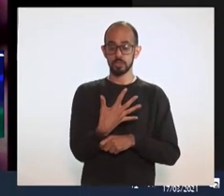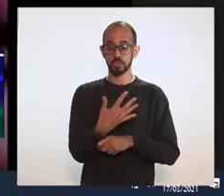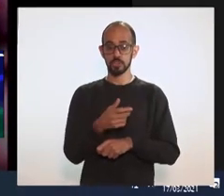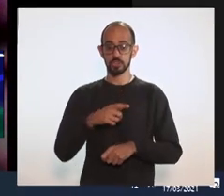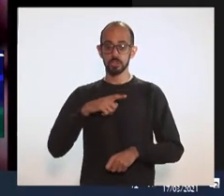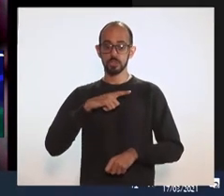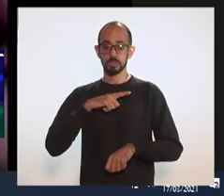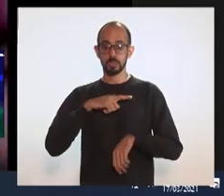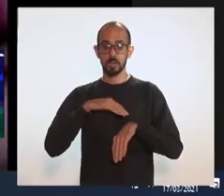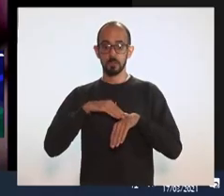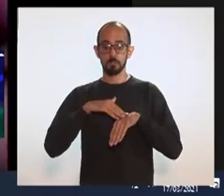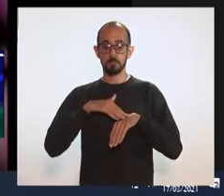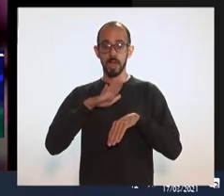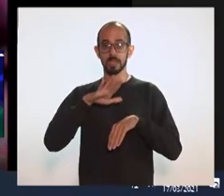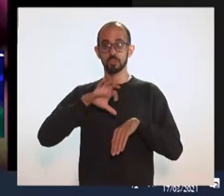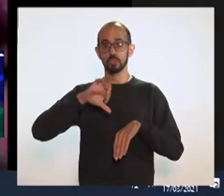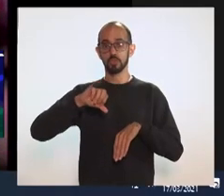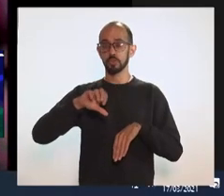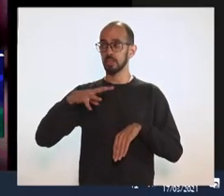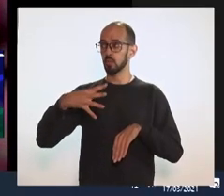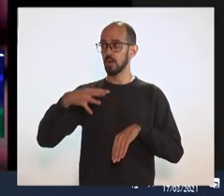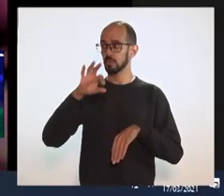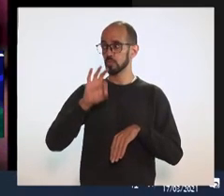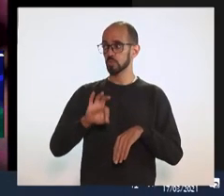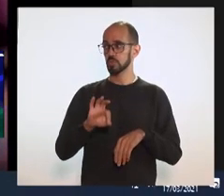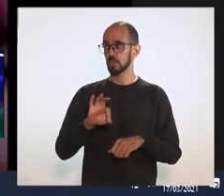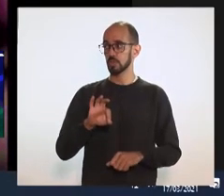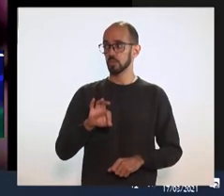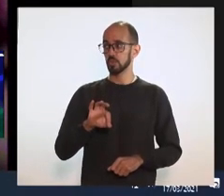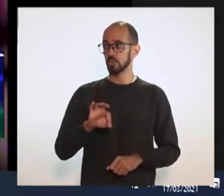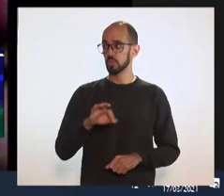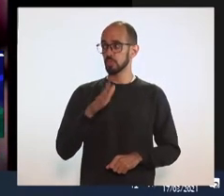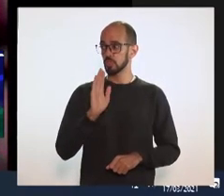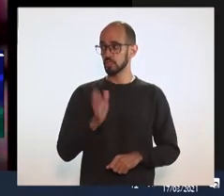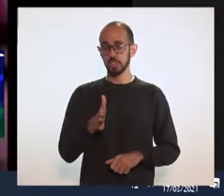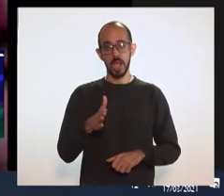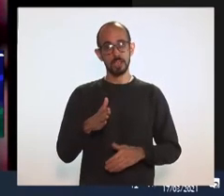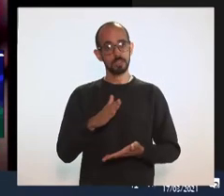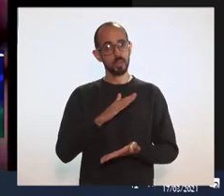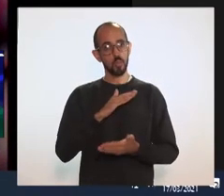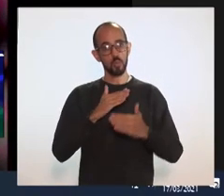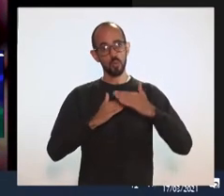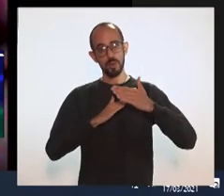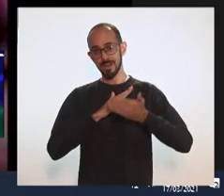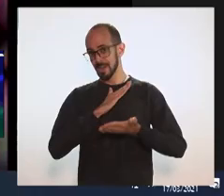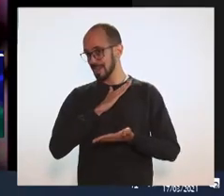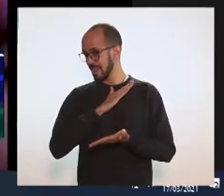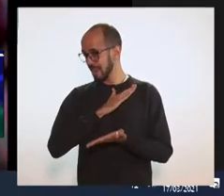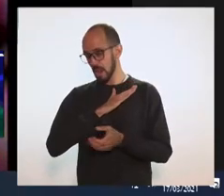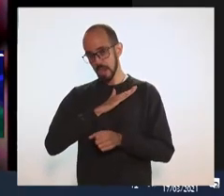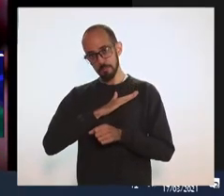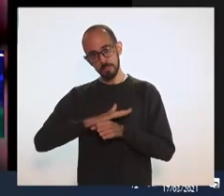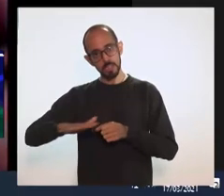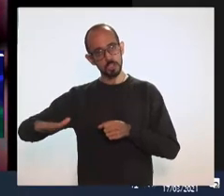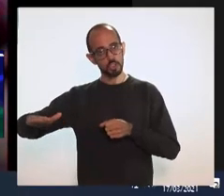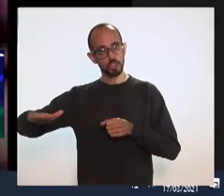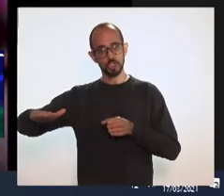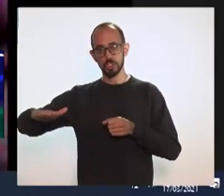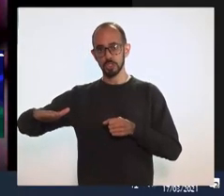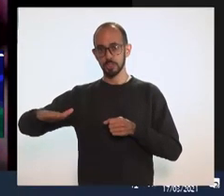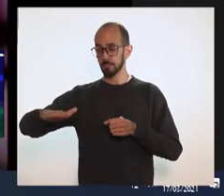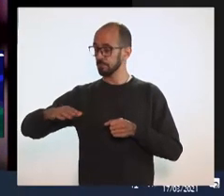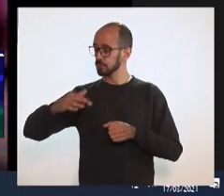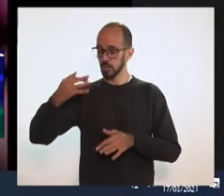ultrapassam 94%. Já estão em colapso. Já não estão sendo capazes de